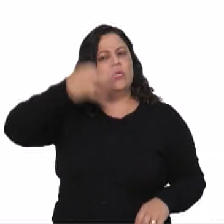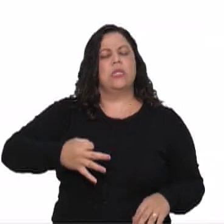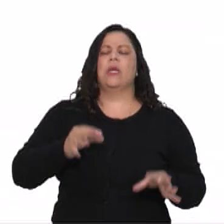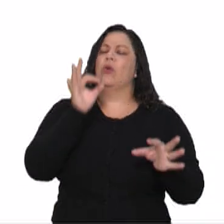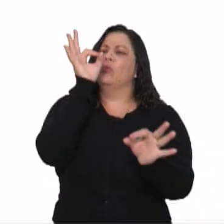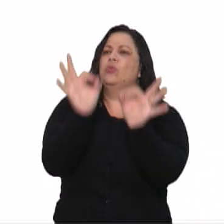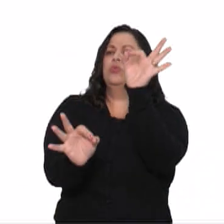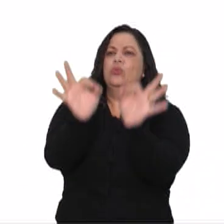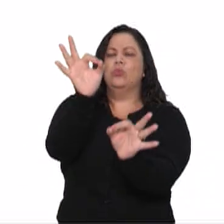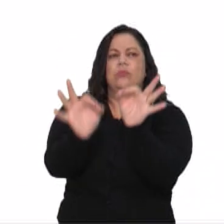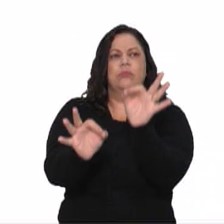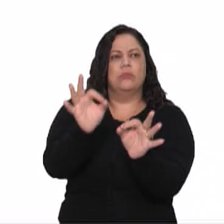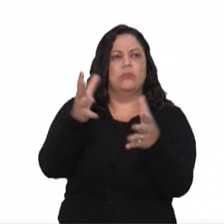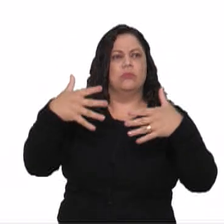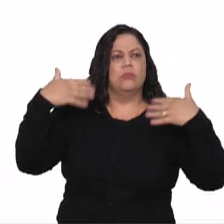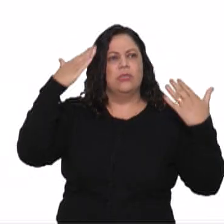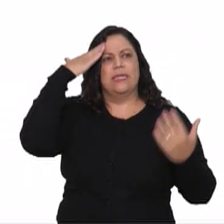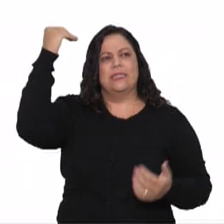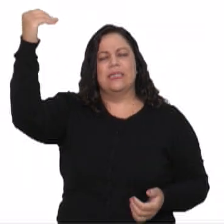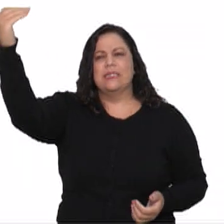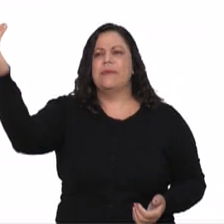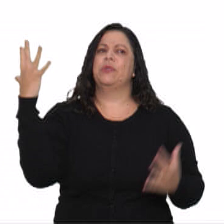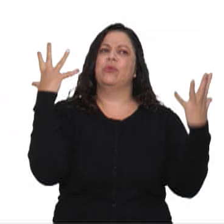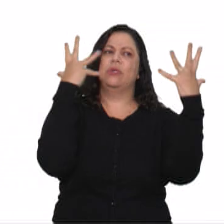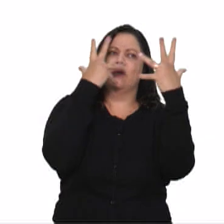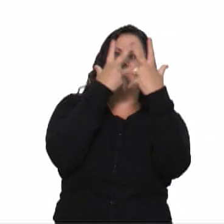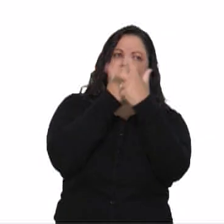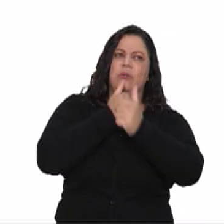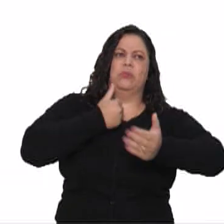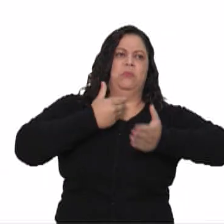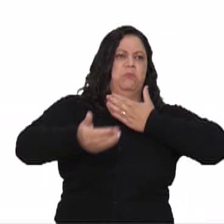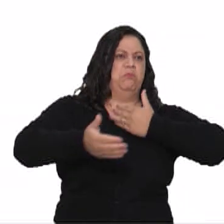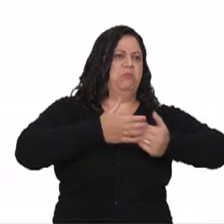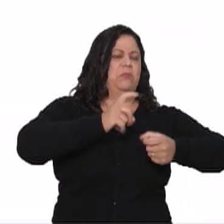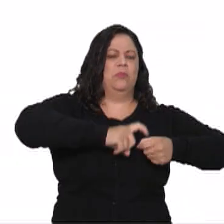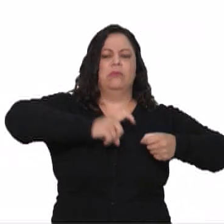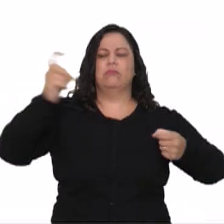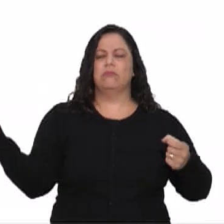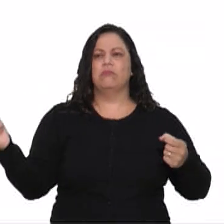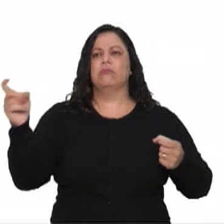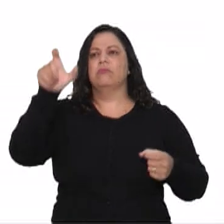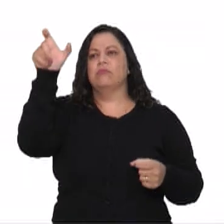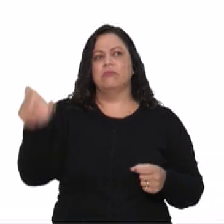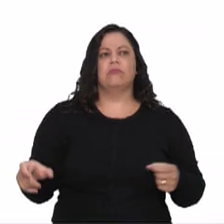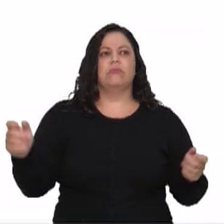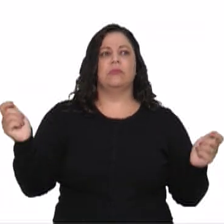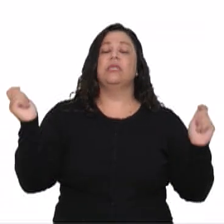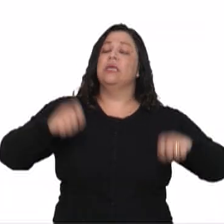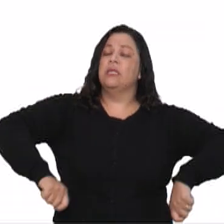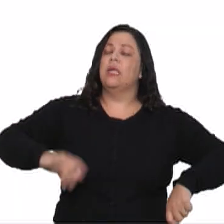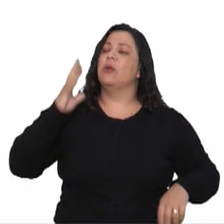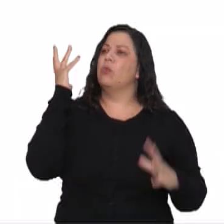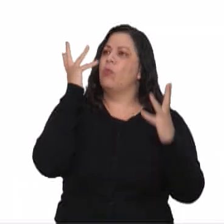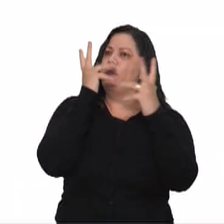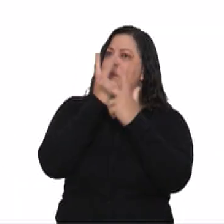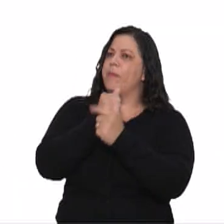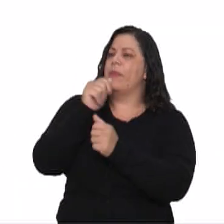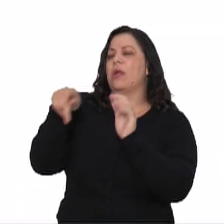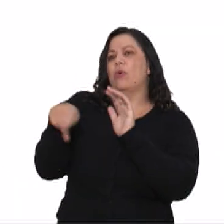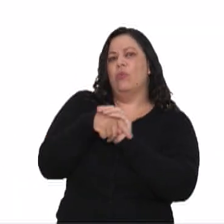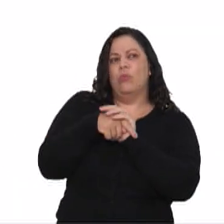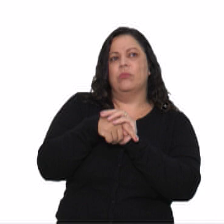dependem do sujeito e tem o belo em si mesmo.